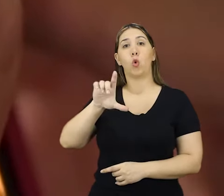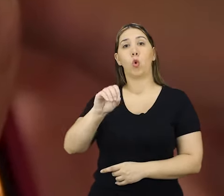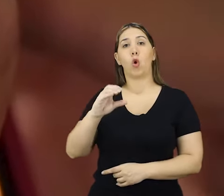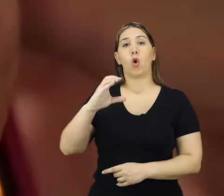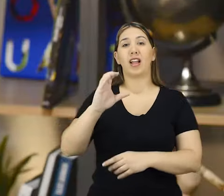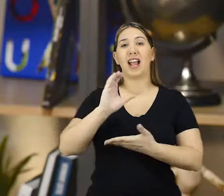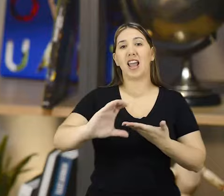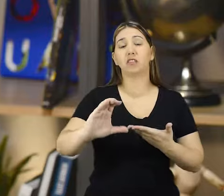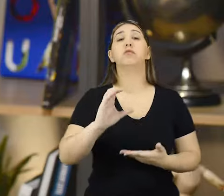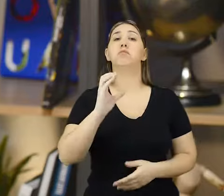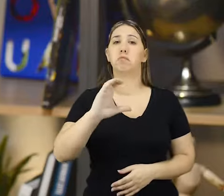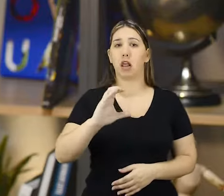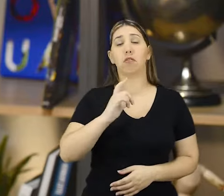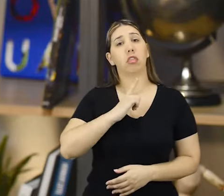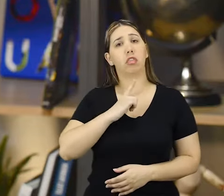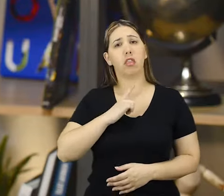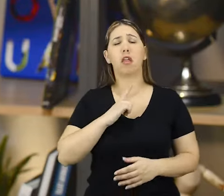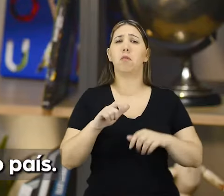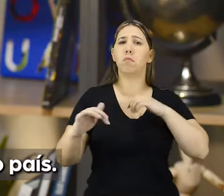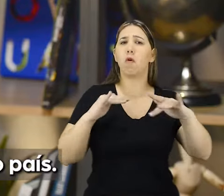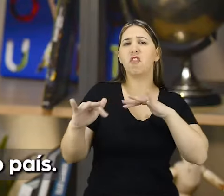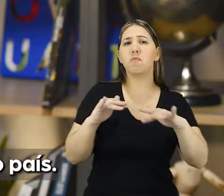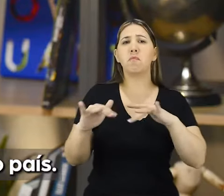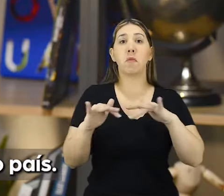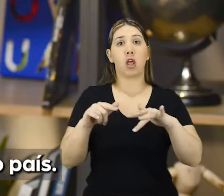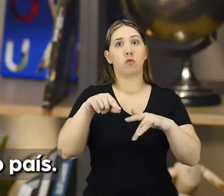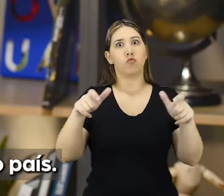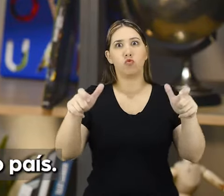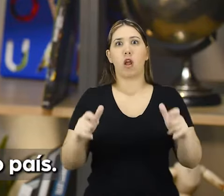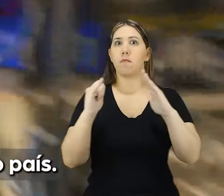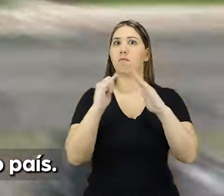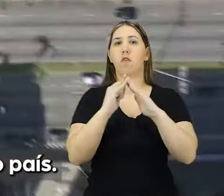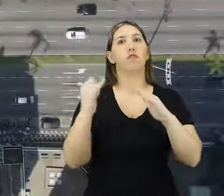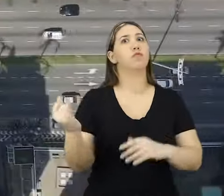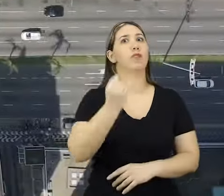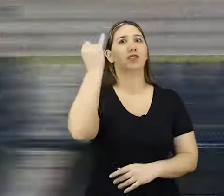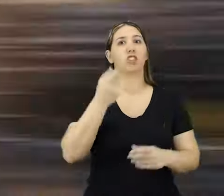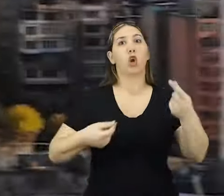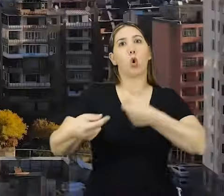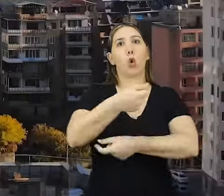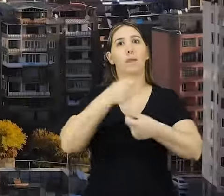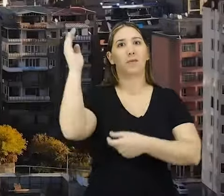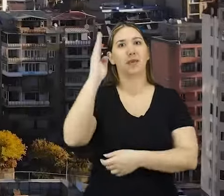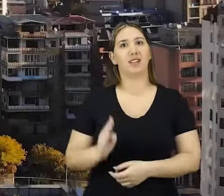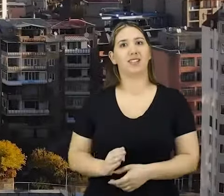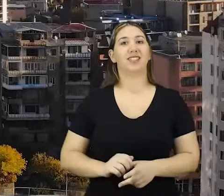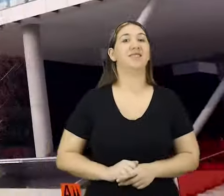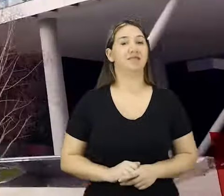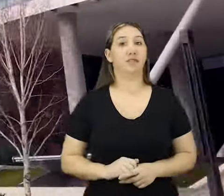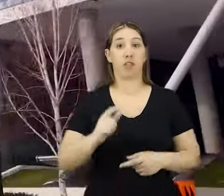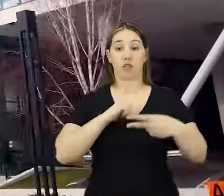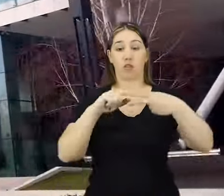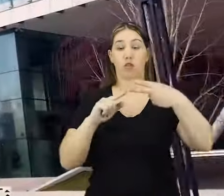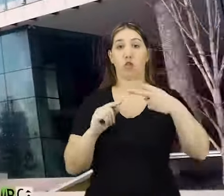de investimento que pode ser feito para movimentar um setor que é super importante na economia do país. Existem dois tipos